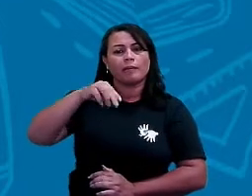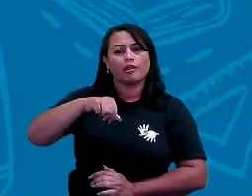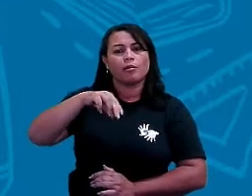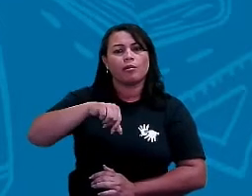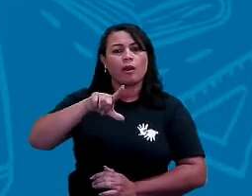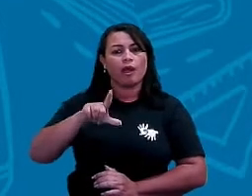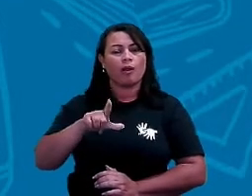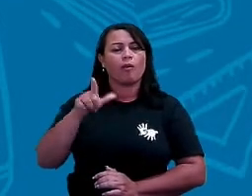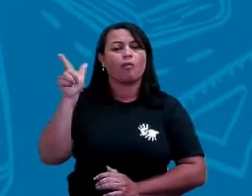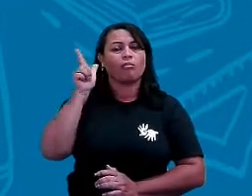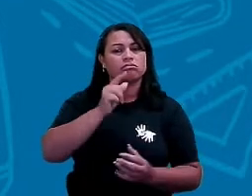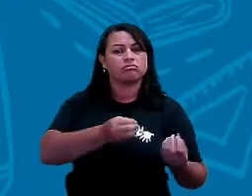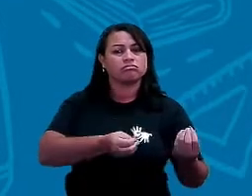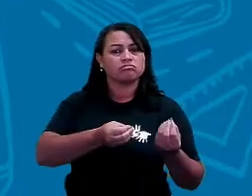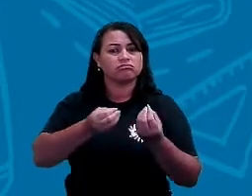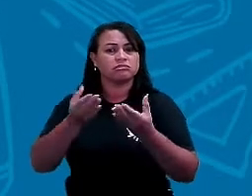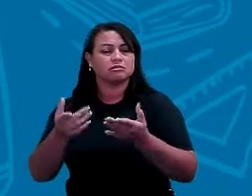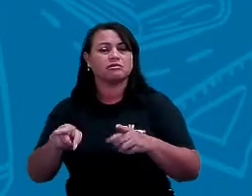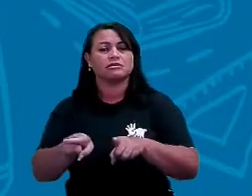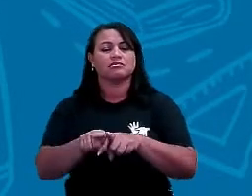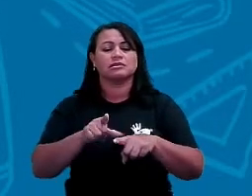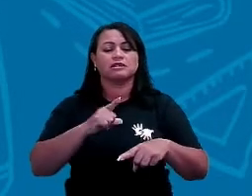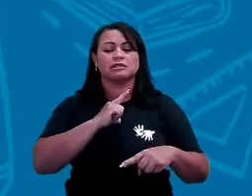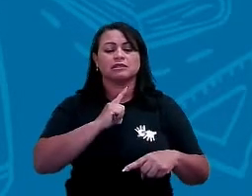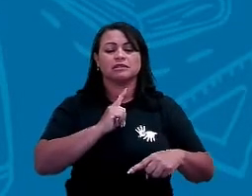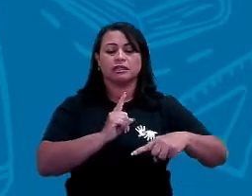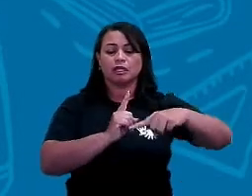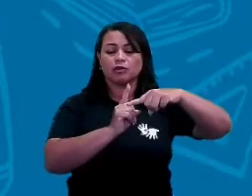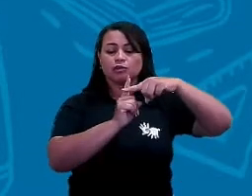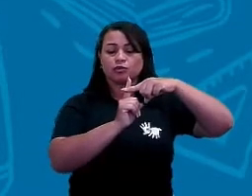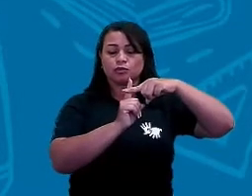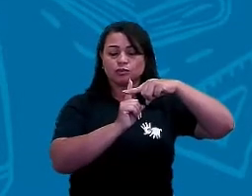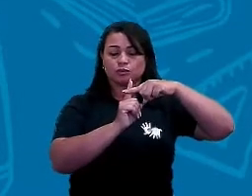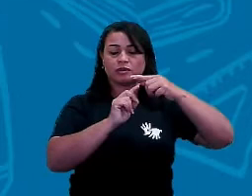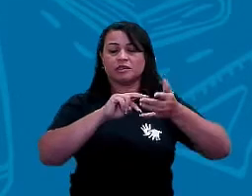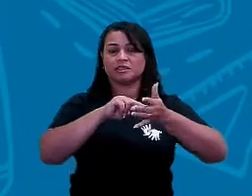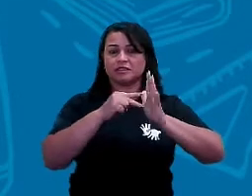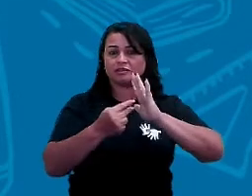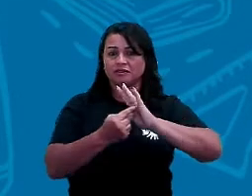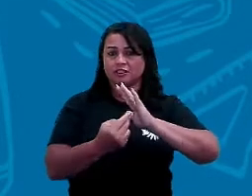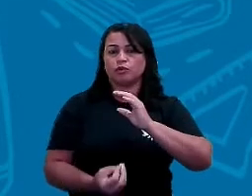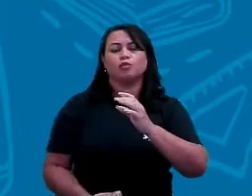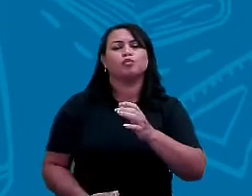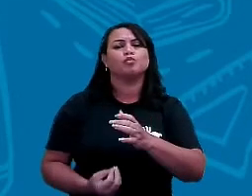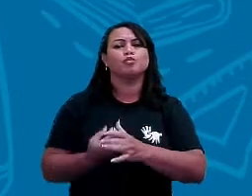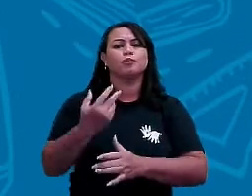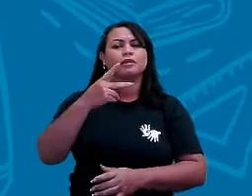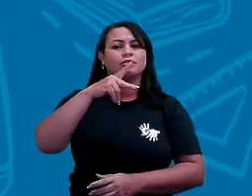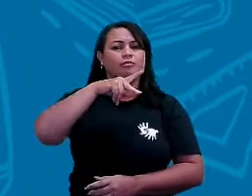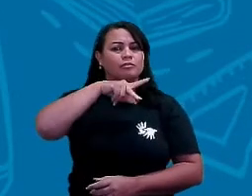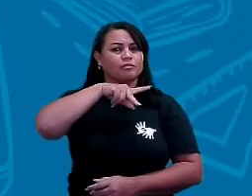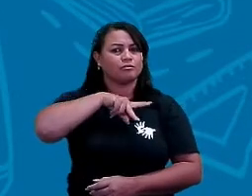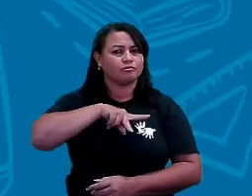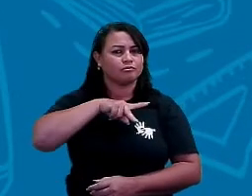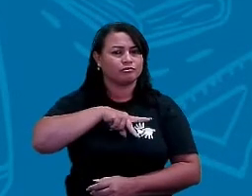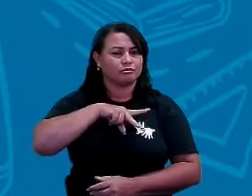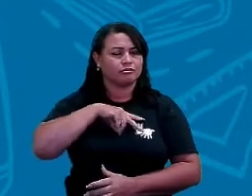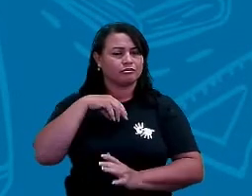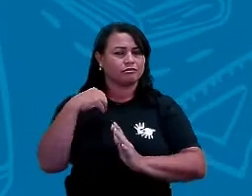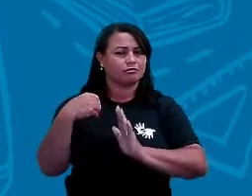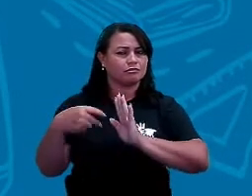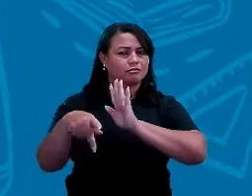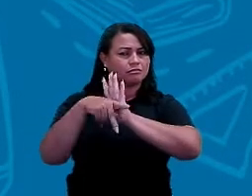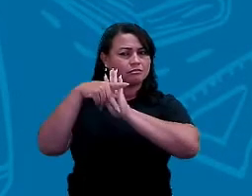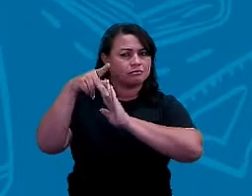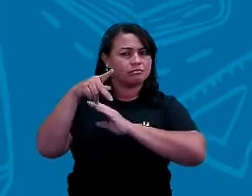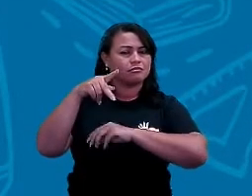das Tabocas. A cruz, que significa a origem portuguesa. Os raios do